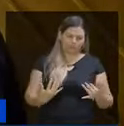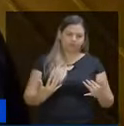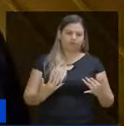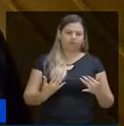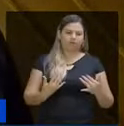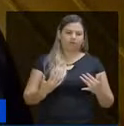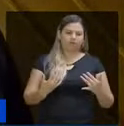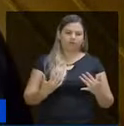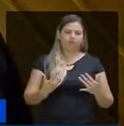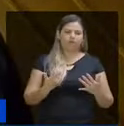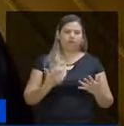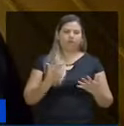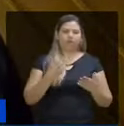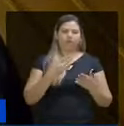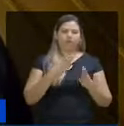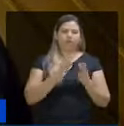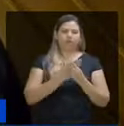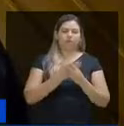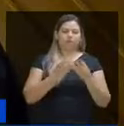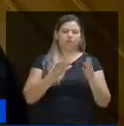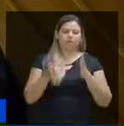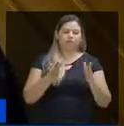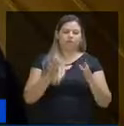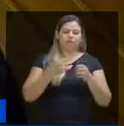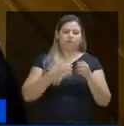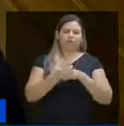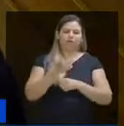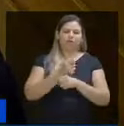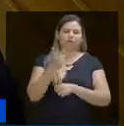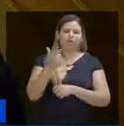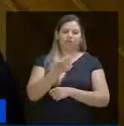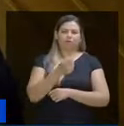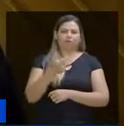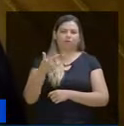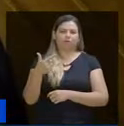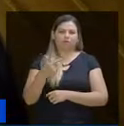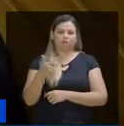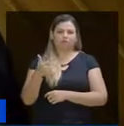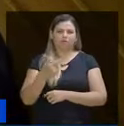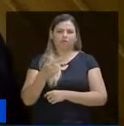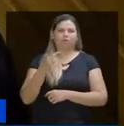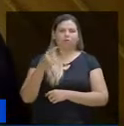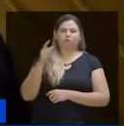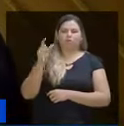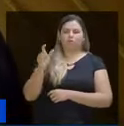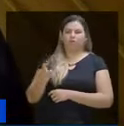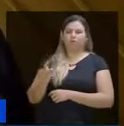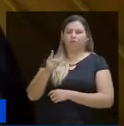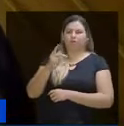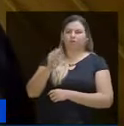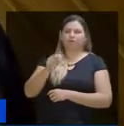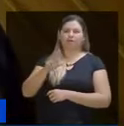o nobre relator do processo de 2022 da prestação de conta, doutor Paulo Madeira,